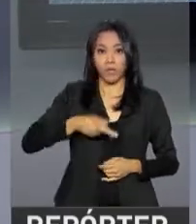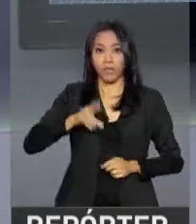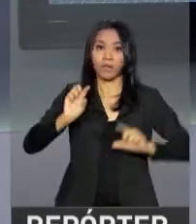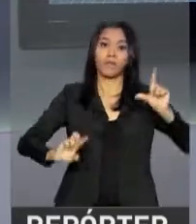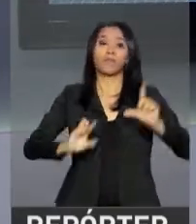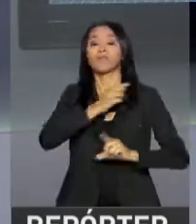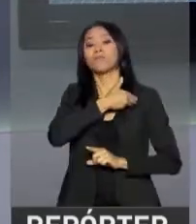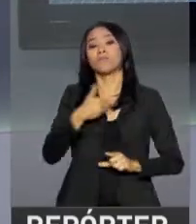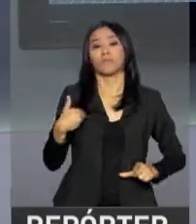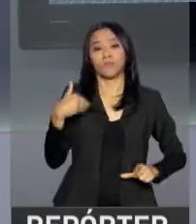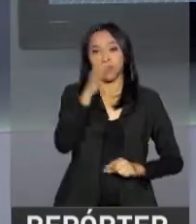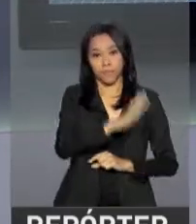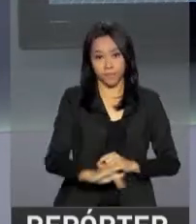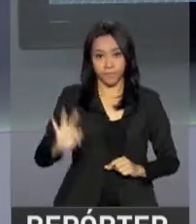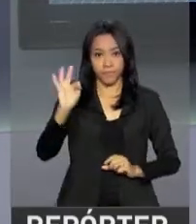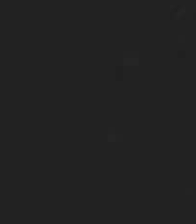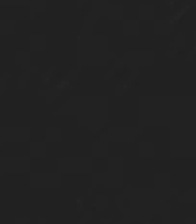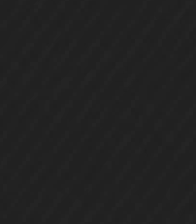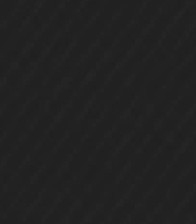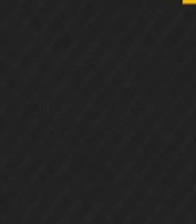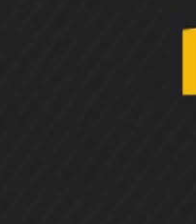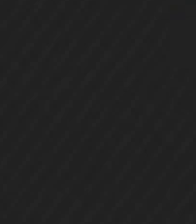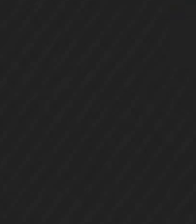nbr a tv do governo federal